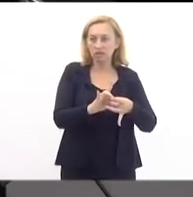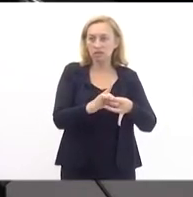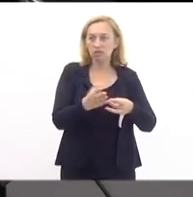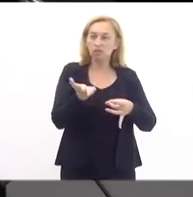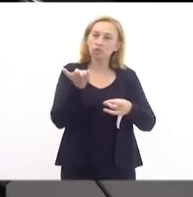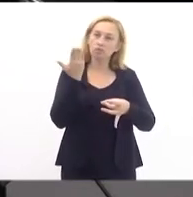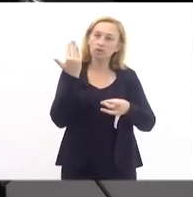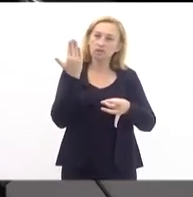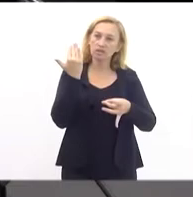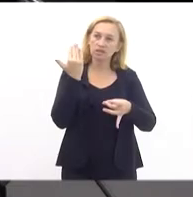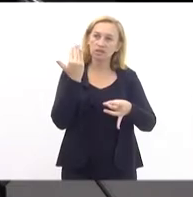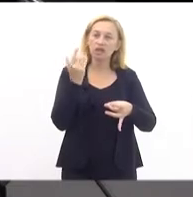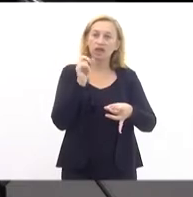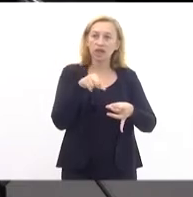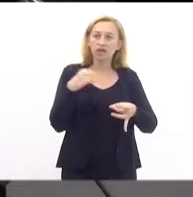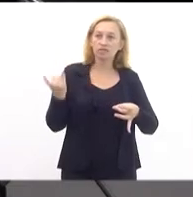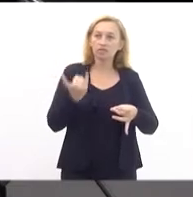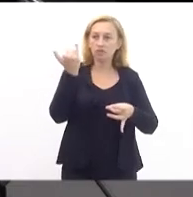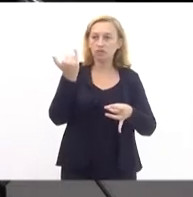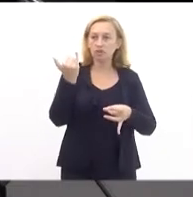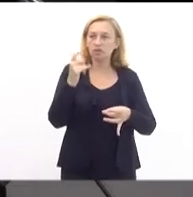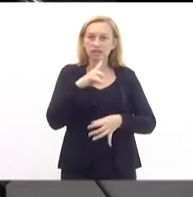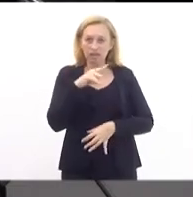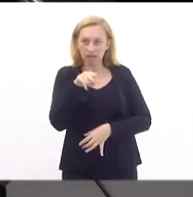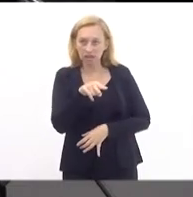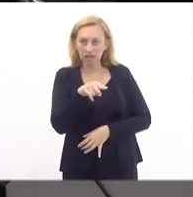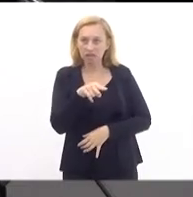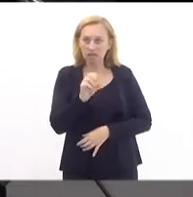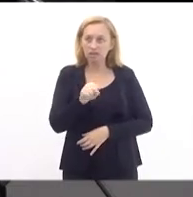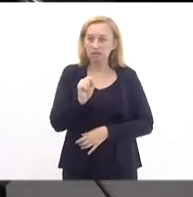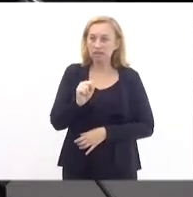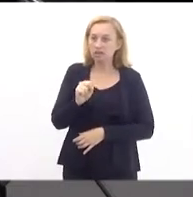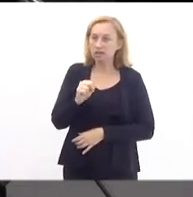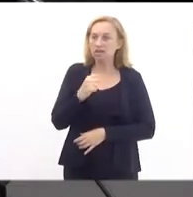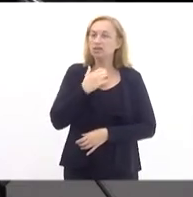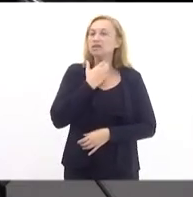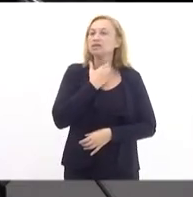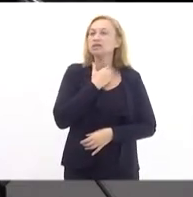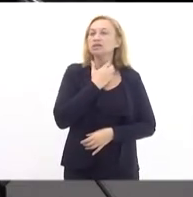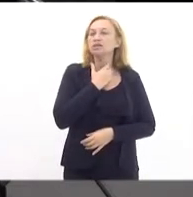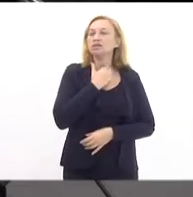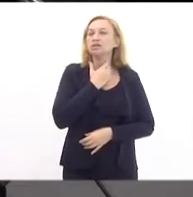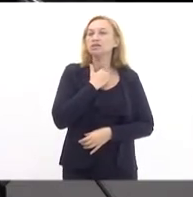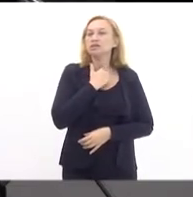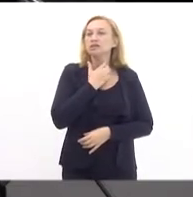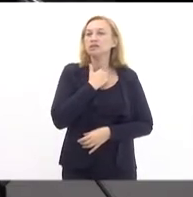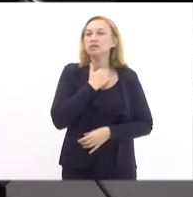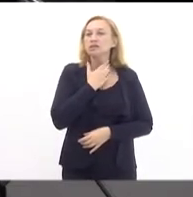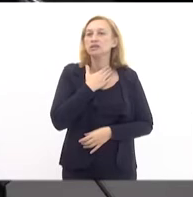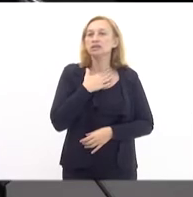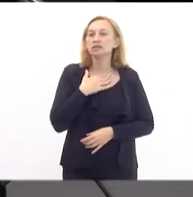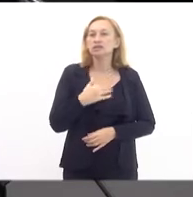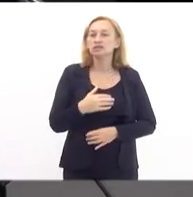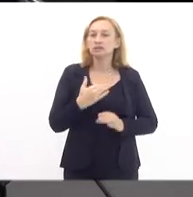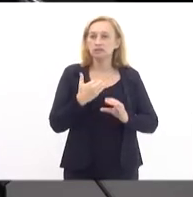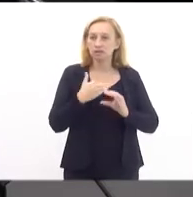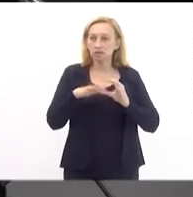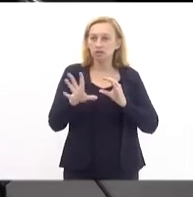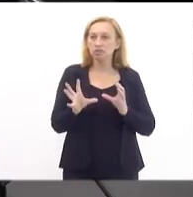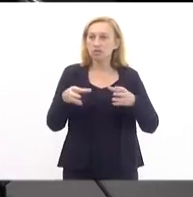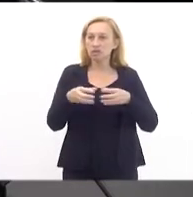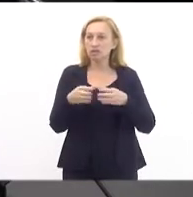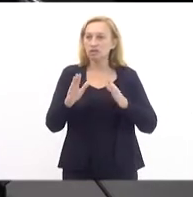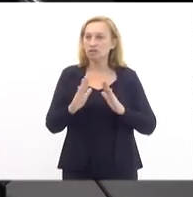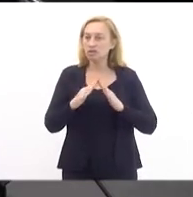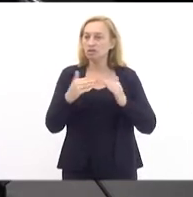ele é um aditivo importante. Você tem ele aí? Tenho ele aqui. Está ótimo. Tá? Vou deixar depois a disposição da Comissão Parlamentar de Inquérito.